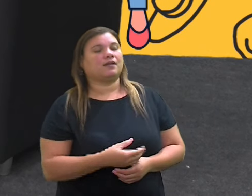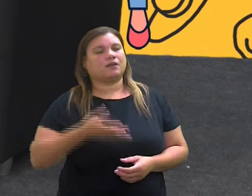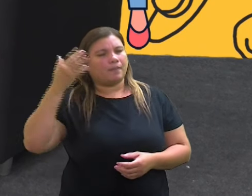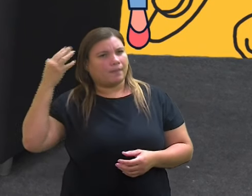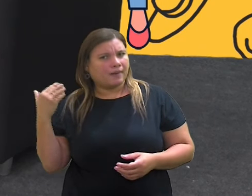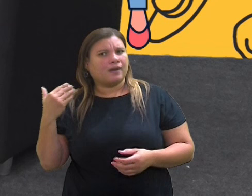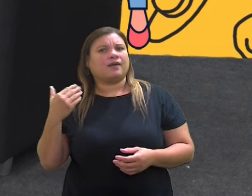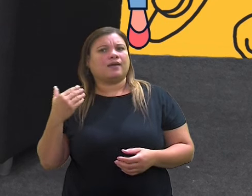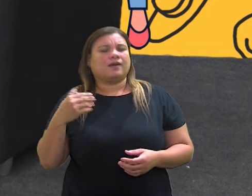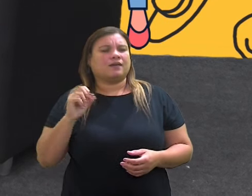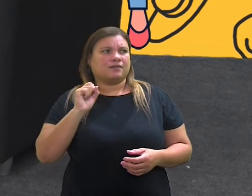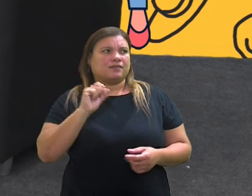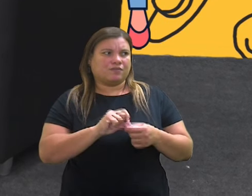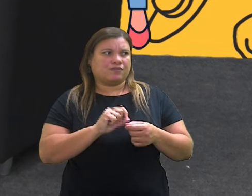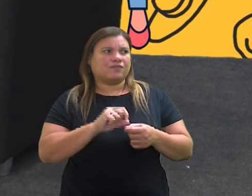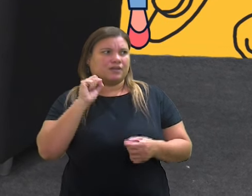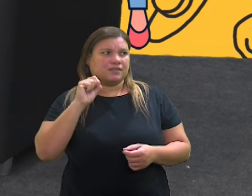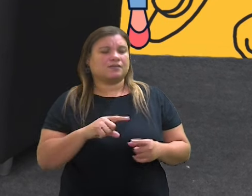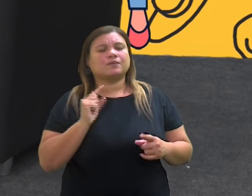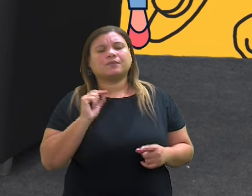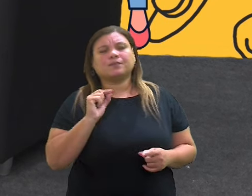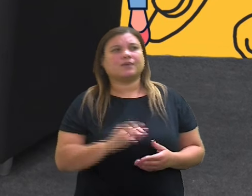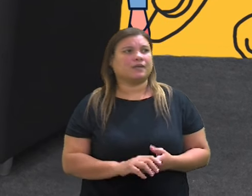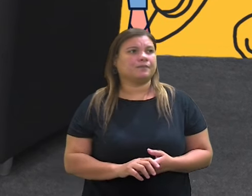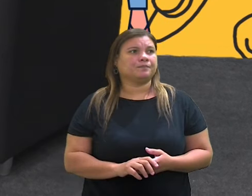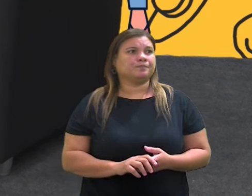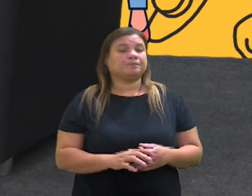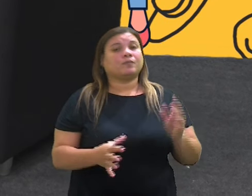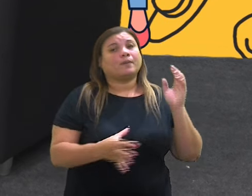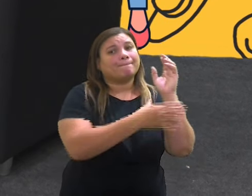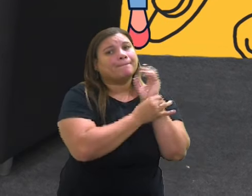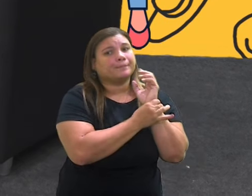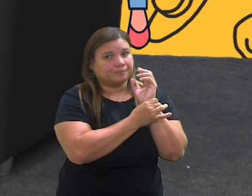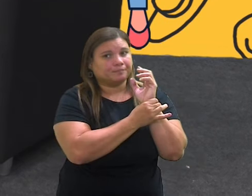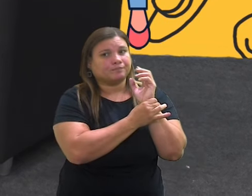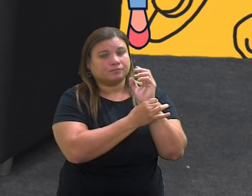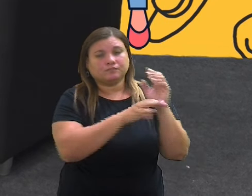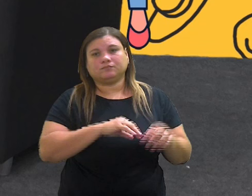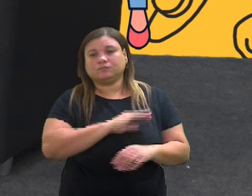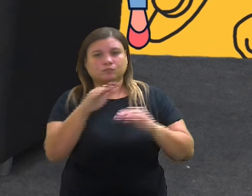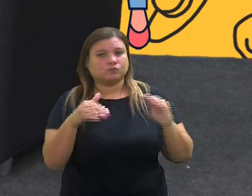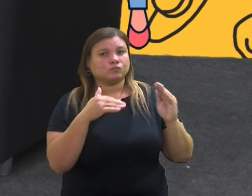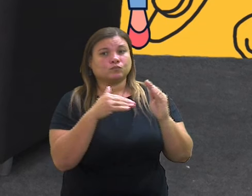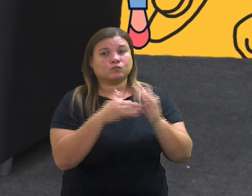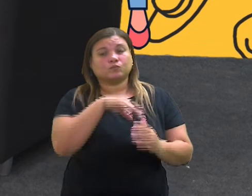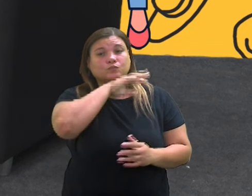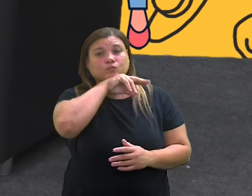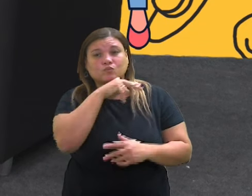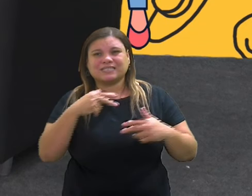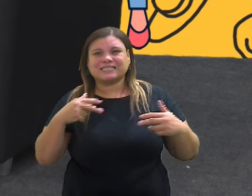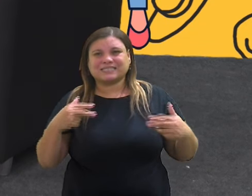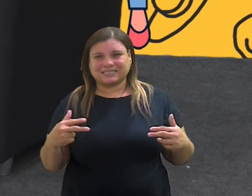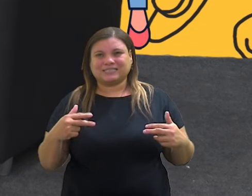poder trabalhar com esses veículos de tração animal. Eu, particularmente, sou contra, acho que esses animais não devem ser utilizados,